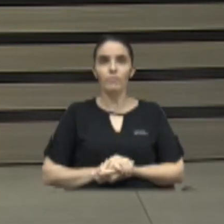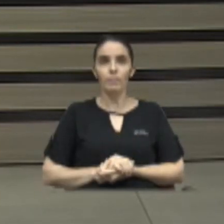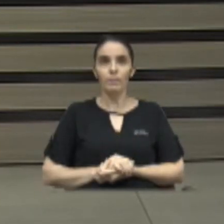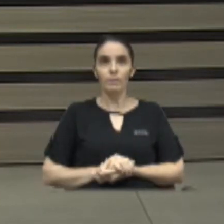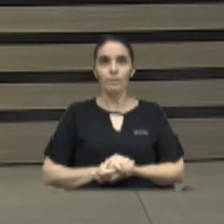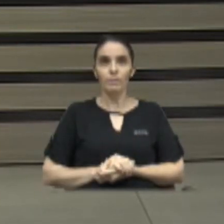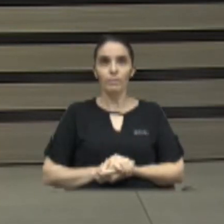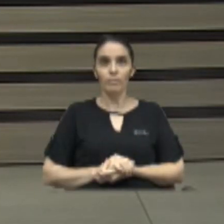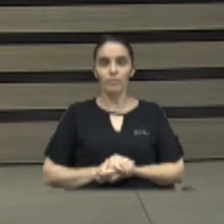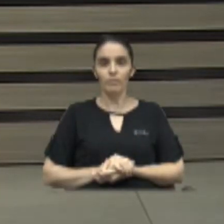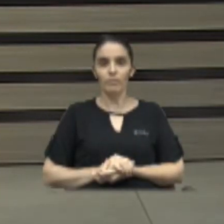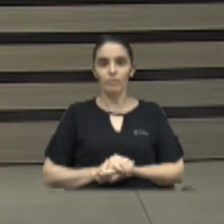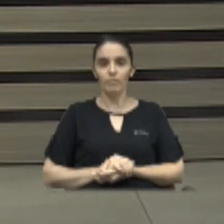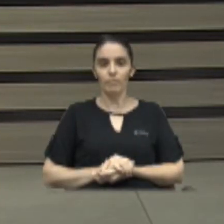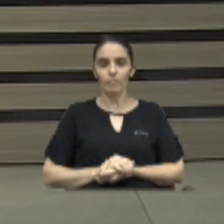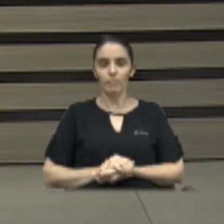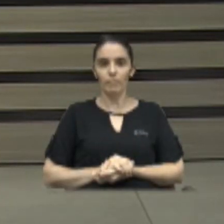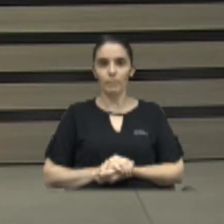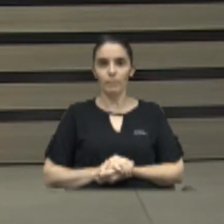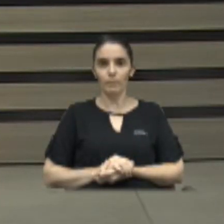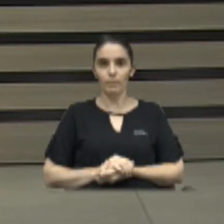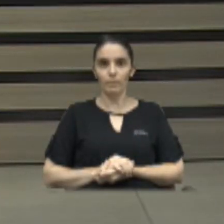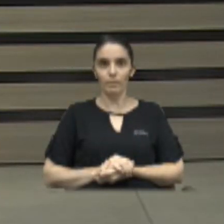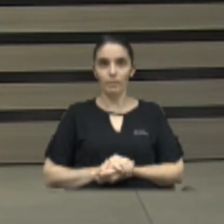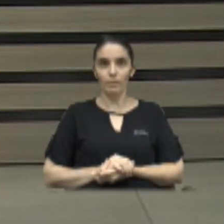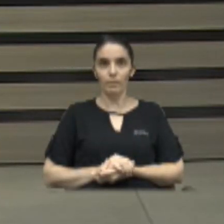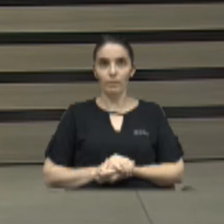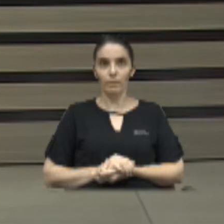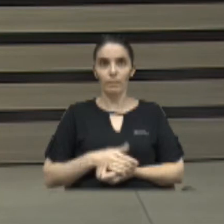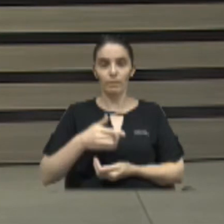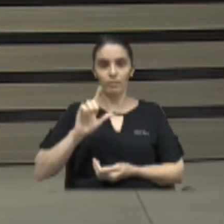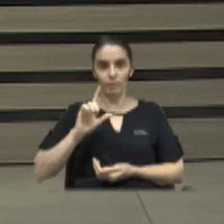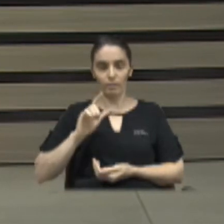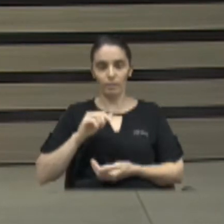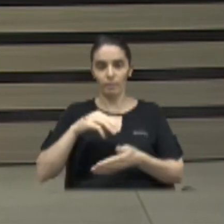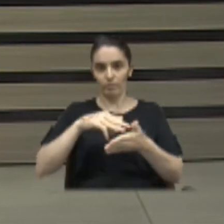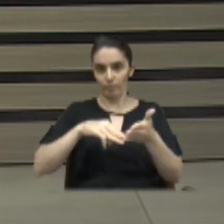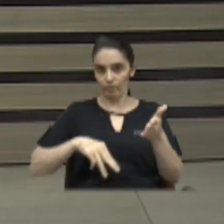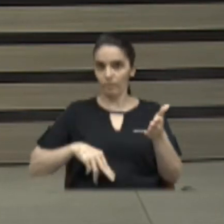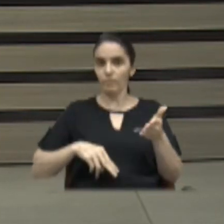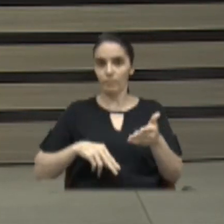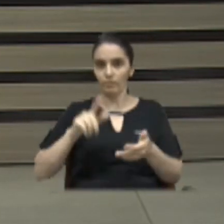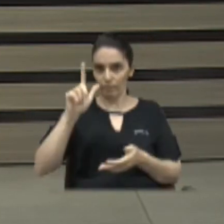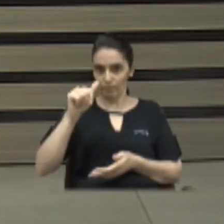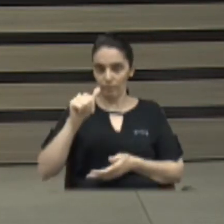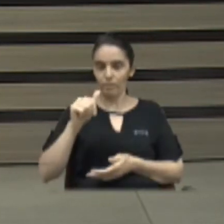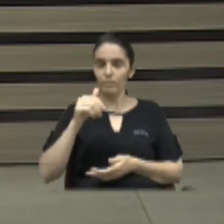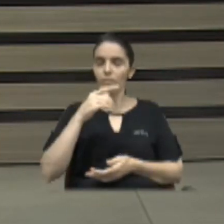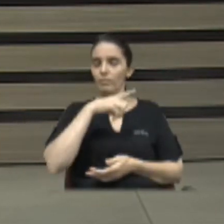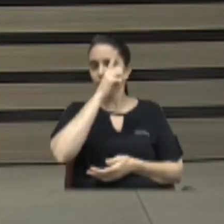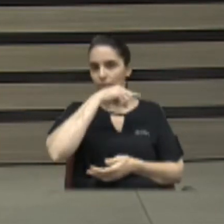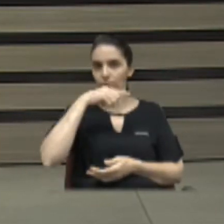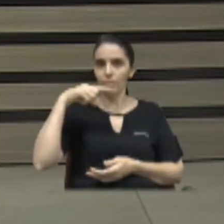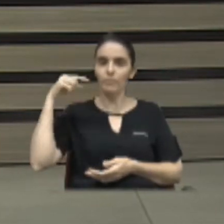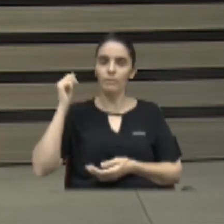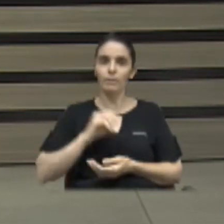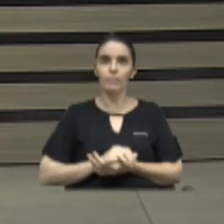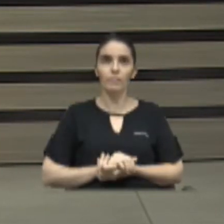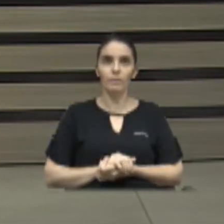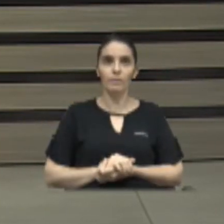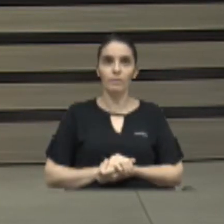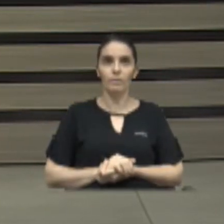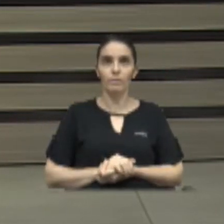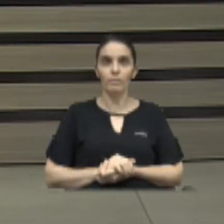É questão de ordem, senhor presidente. Antes, eu tenho uma matéria a ser lida, depois a questão de ordem da vereadora Mayra Costa.